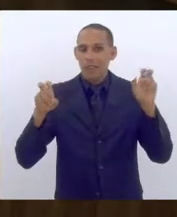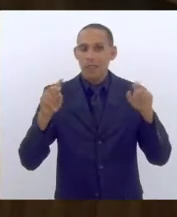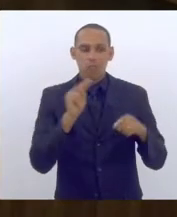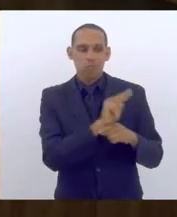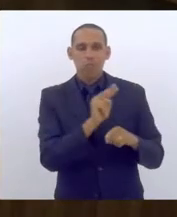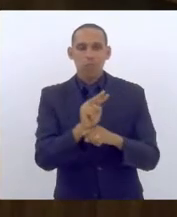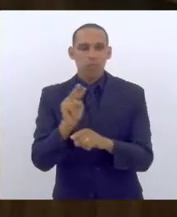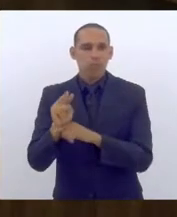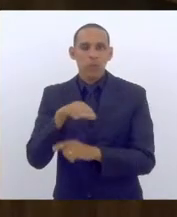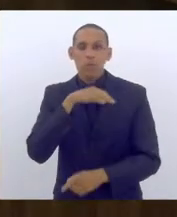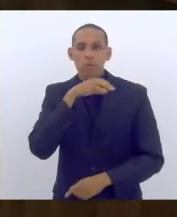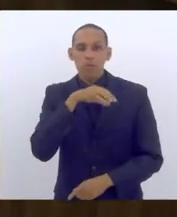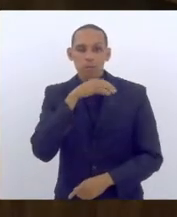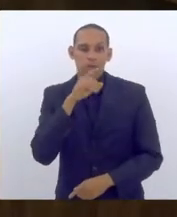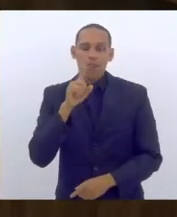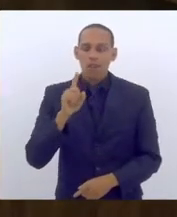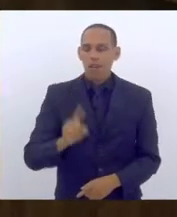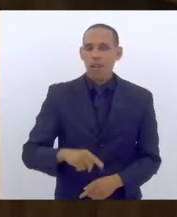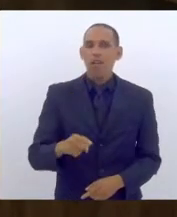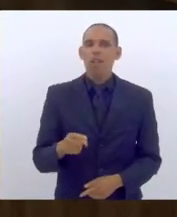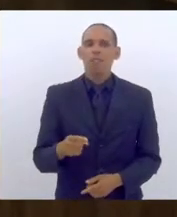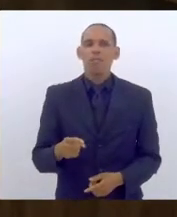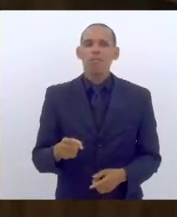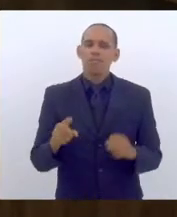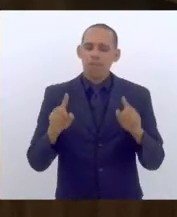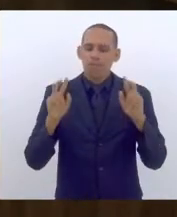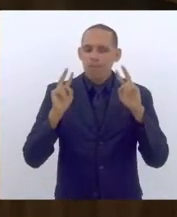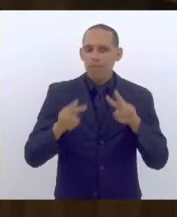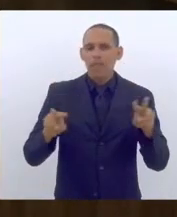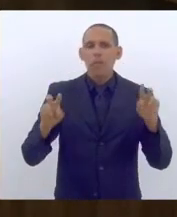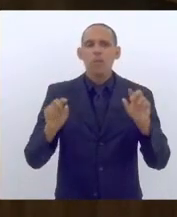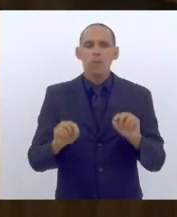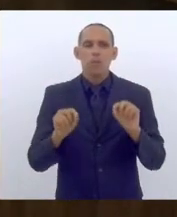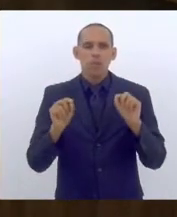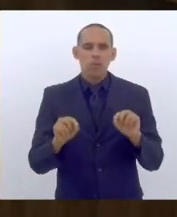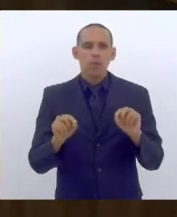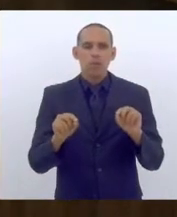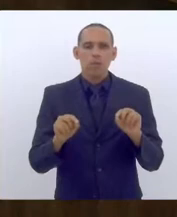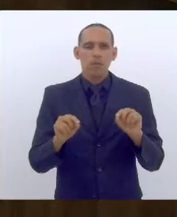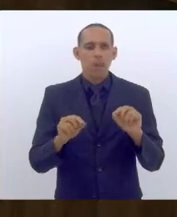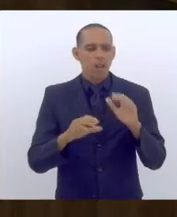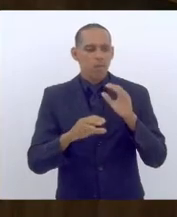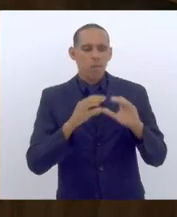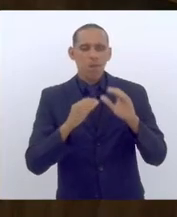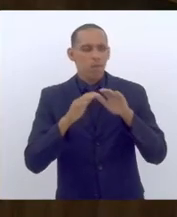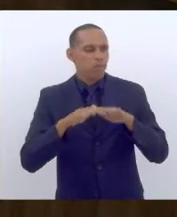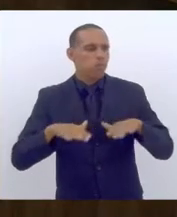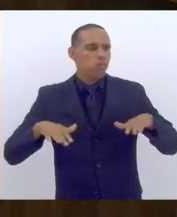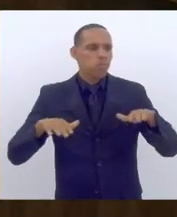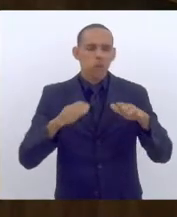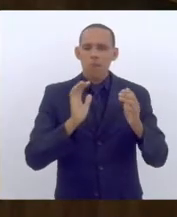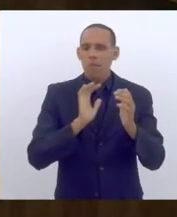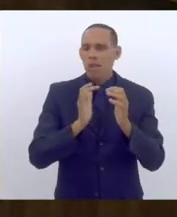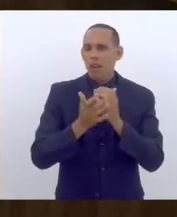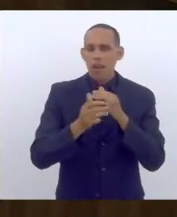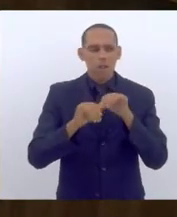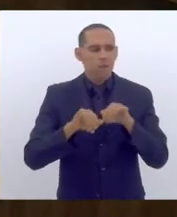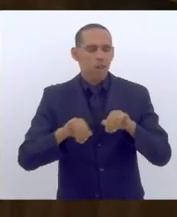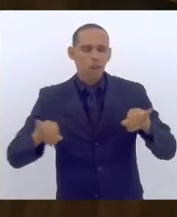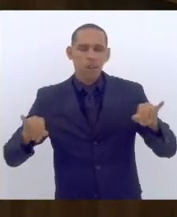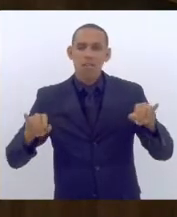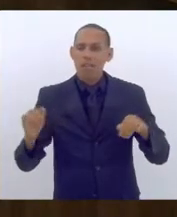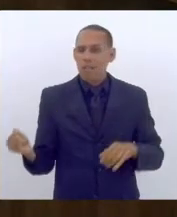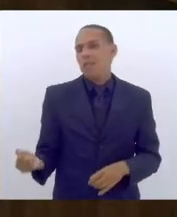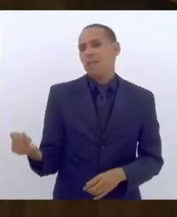animais é um tema que se verifica pelos meios de comunicação o quanto ele é contundente